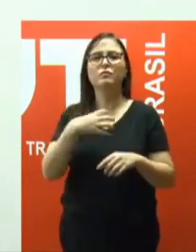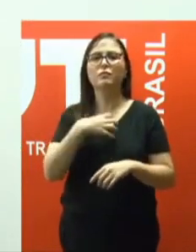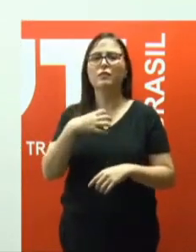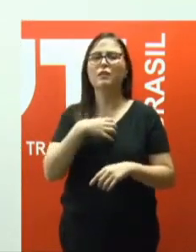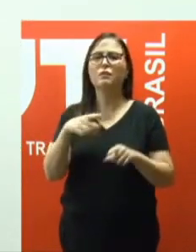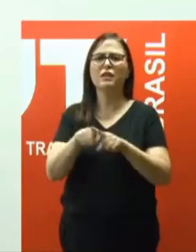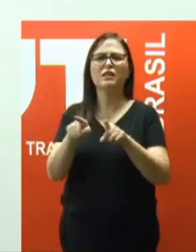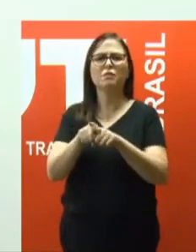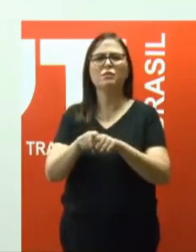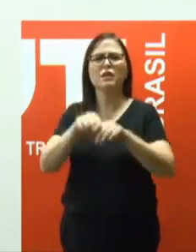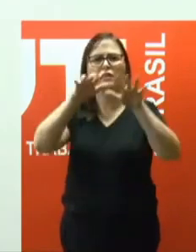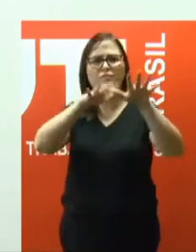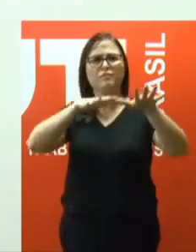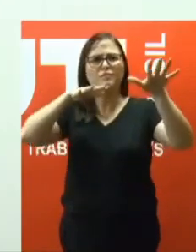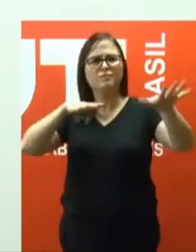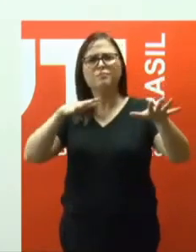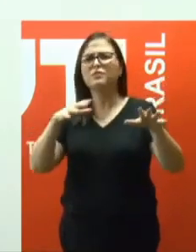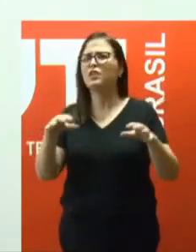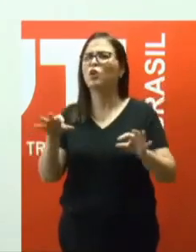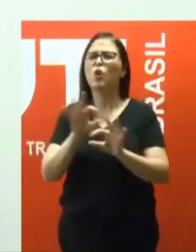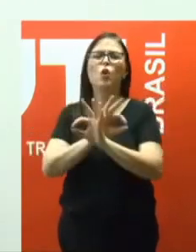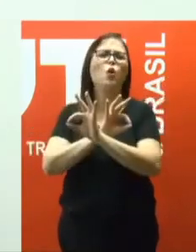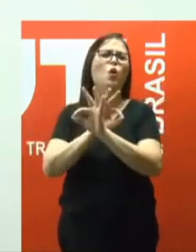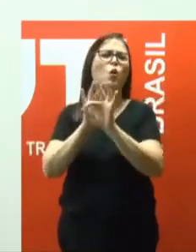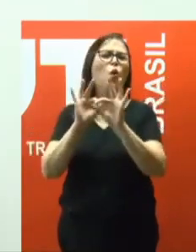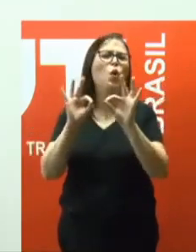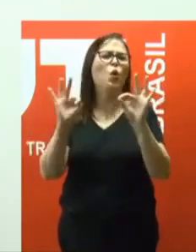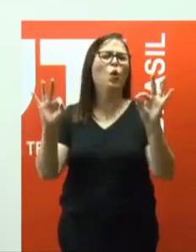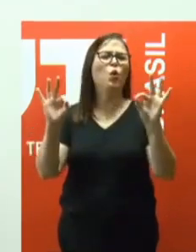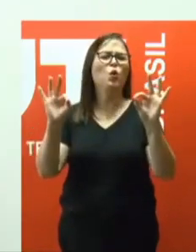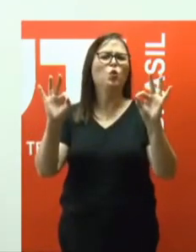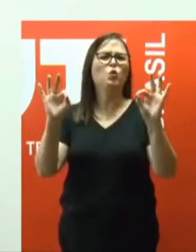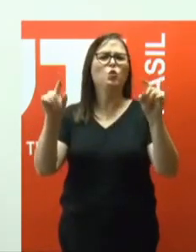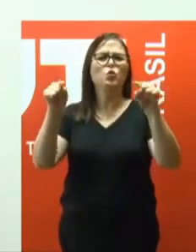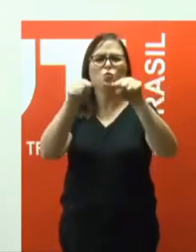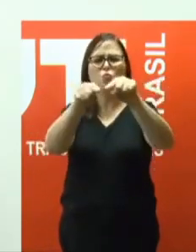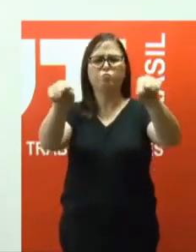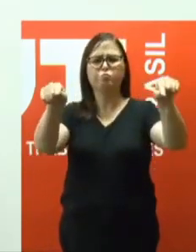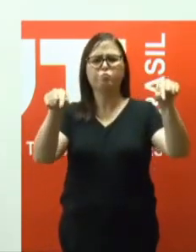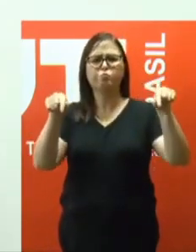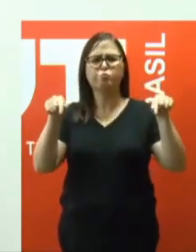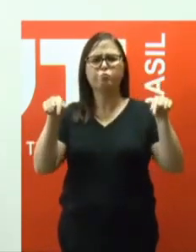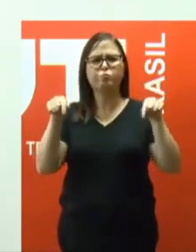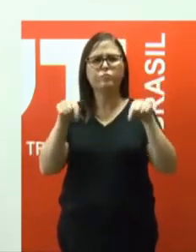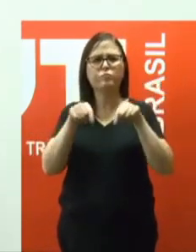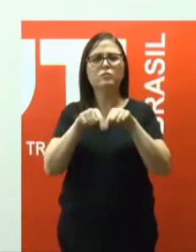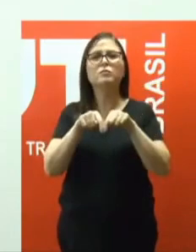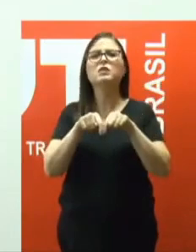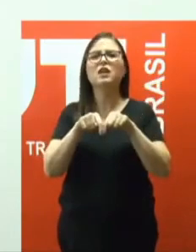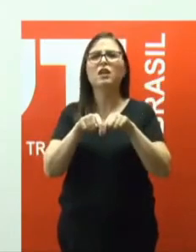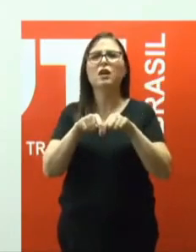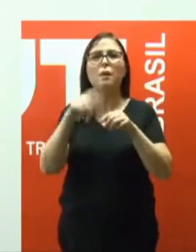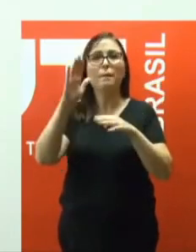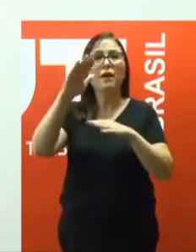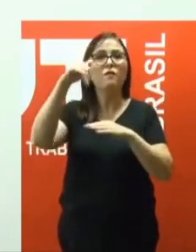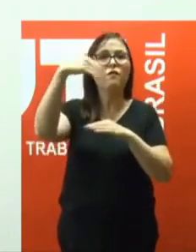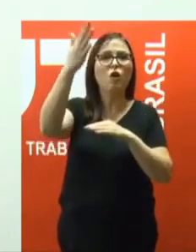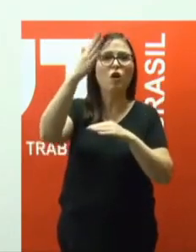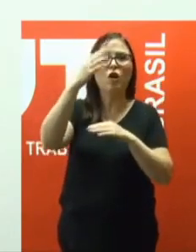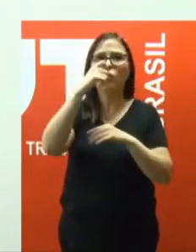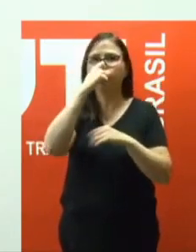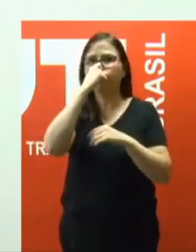da tarde foi um ato, sabe, que tinha um salão enorme, cheio, e tinha mais gente fora do que dentro.